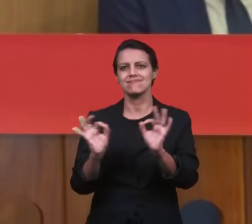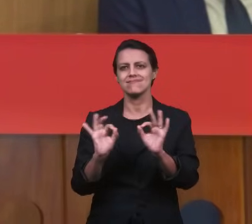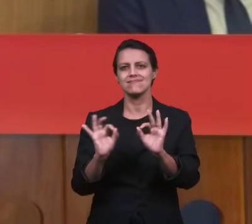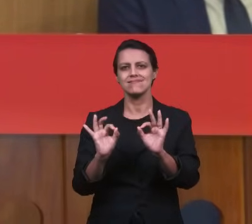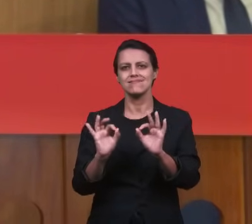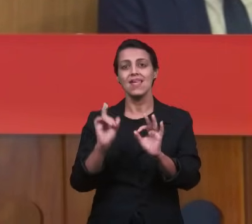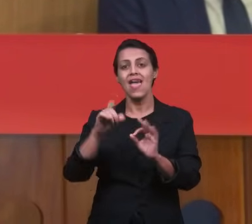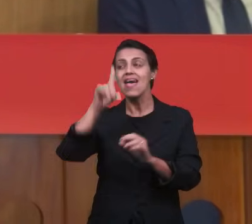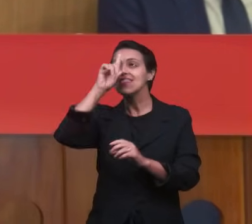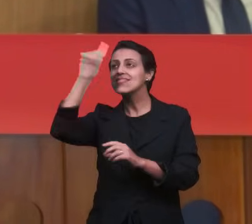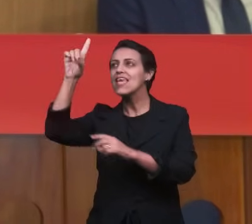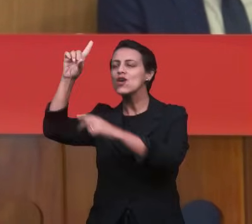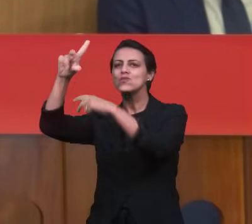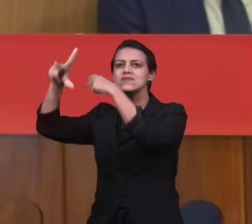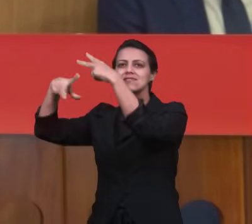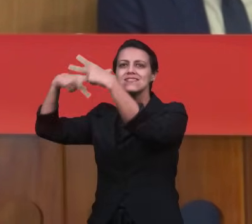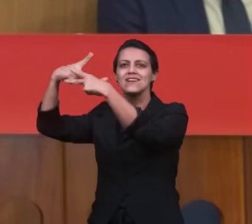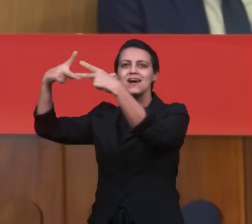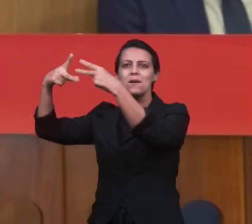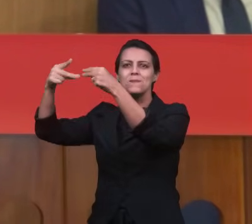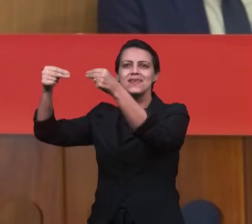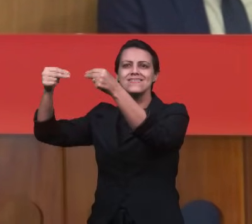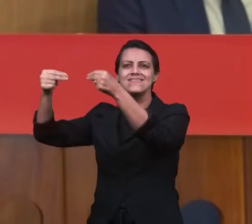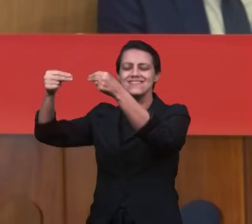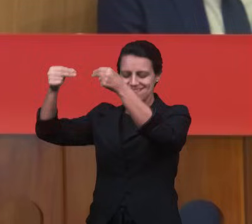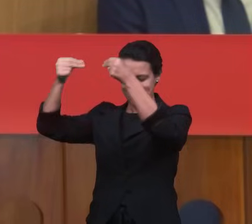Deus, é gratuito.